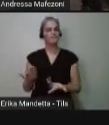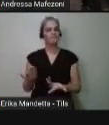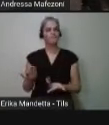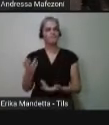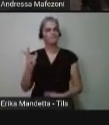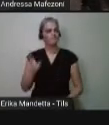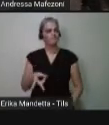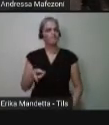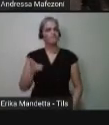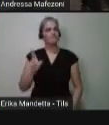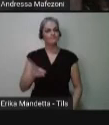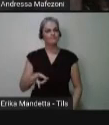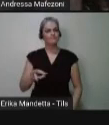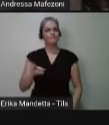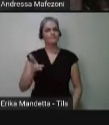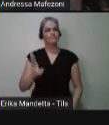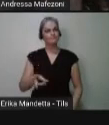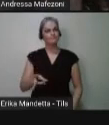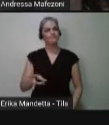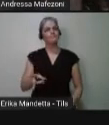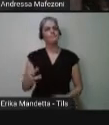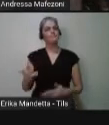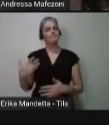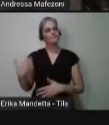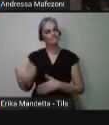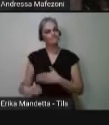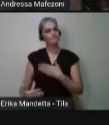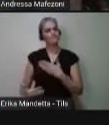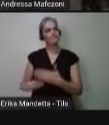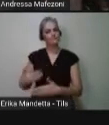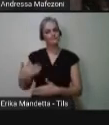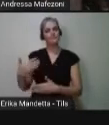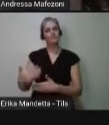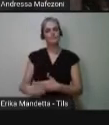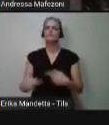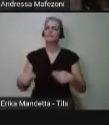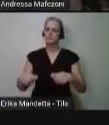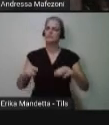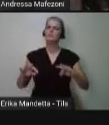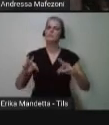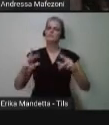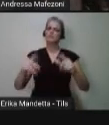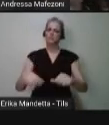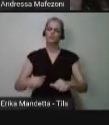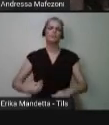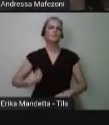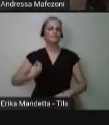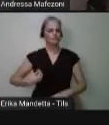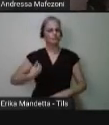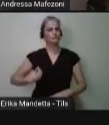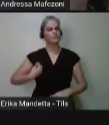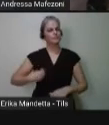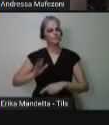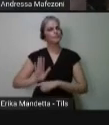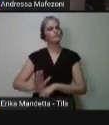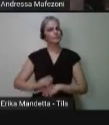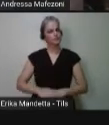ser compartilhado e participado por todos que compõem a escola,